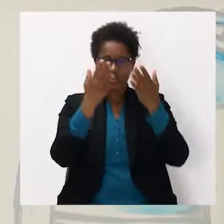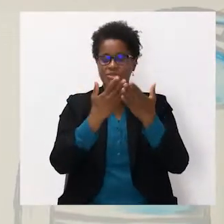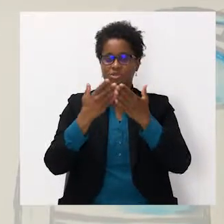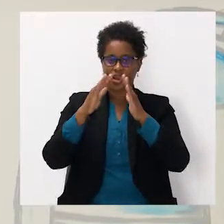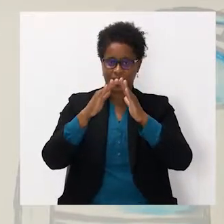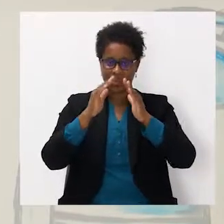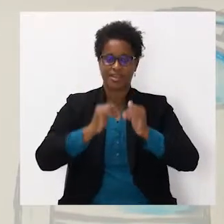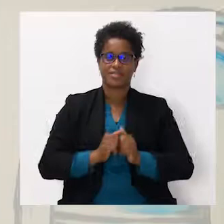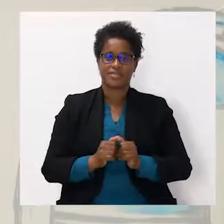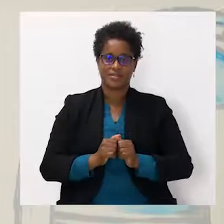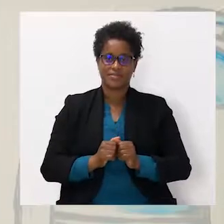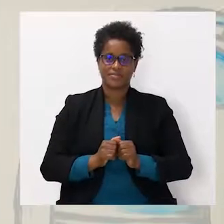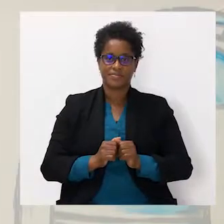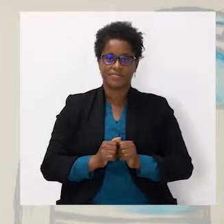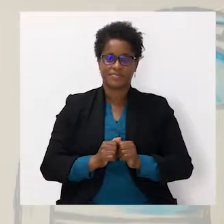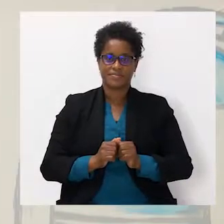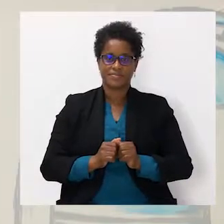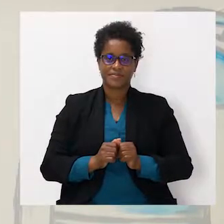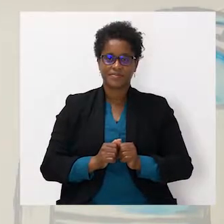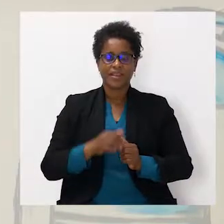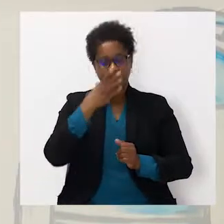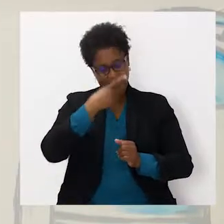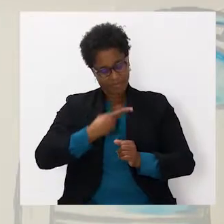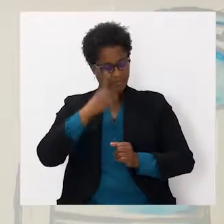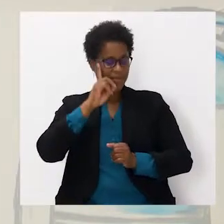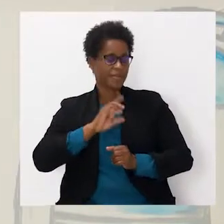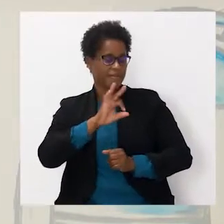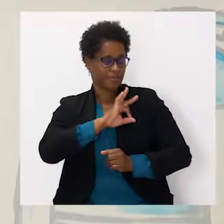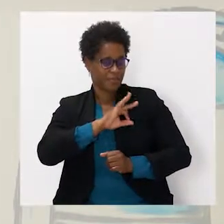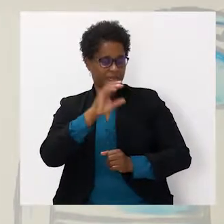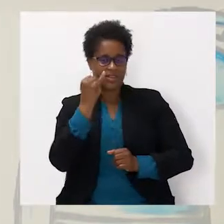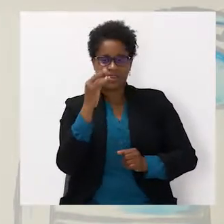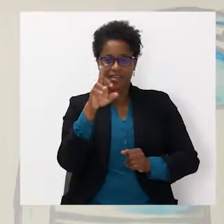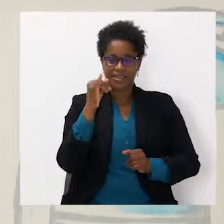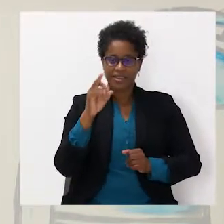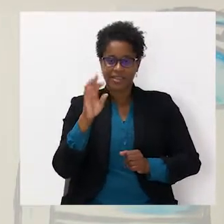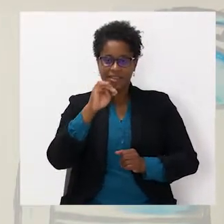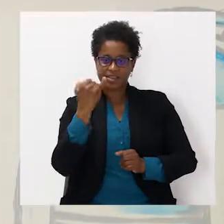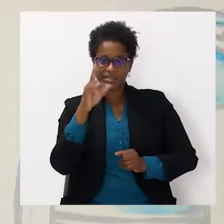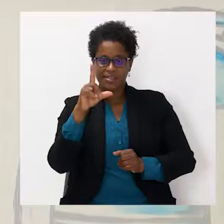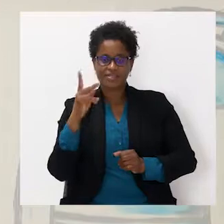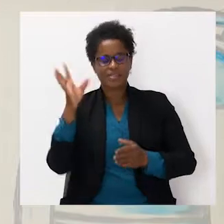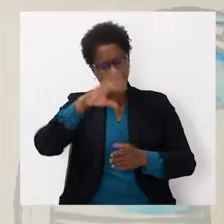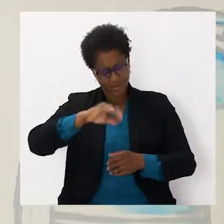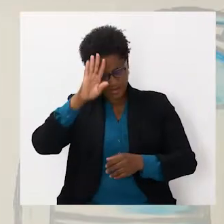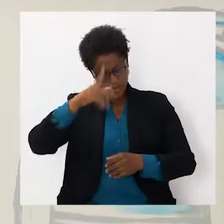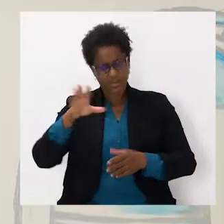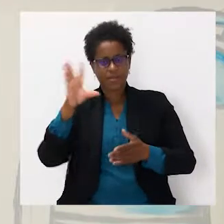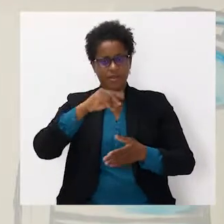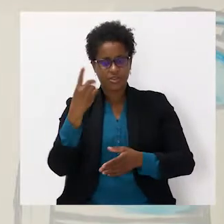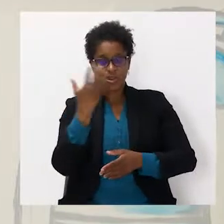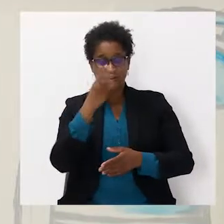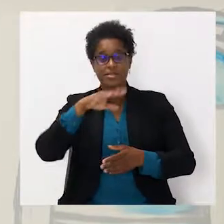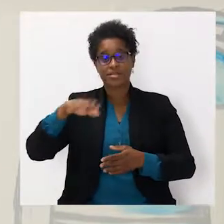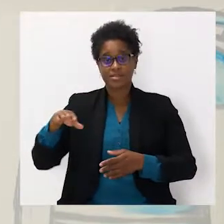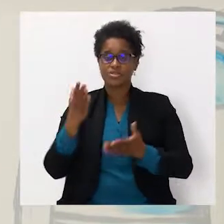Aprender e Estudar em Casa. Eu sou a professora Iria Silva, já sabem, para mais uma aula de Ciências